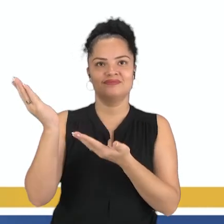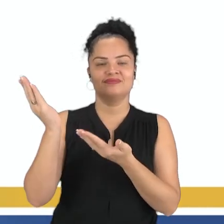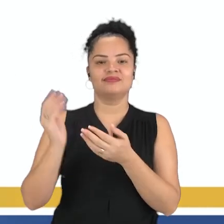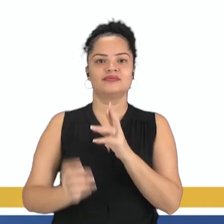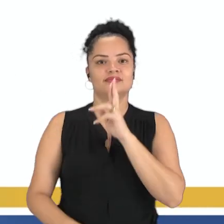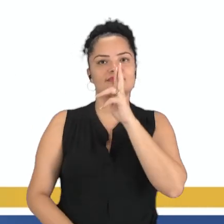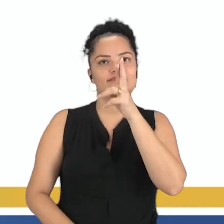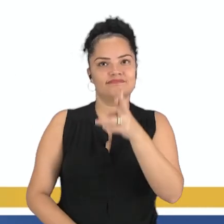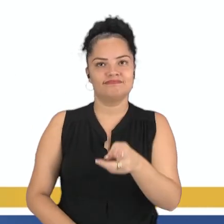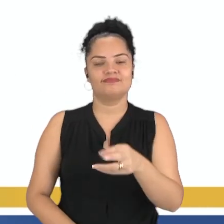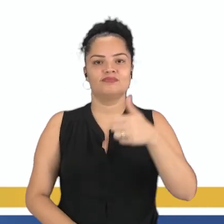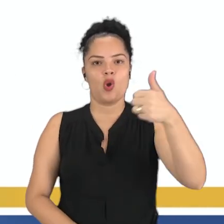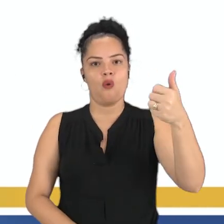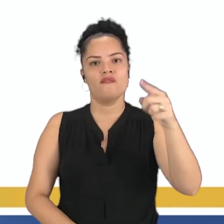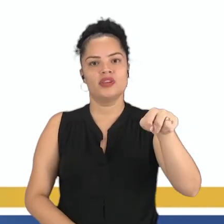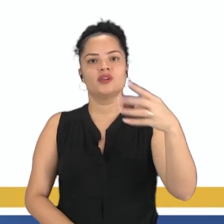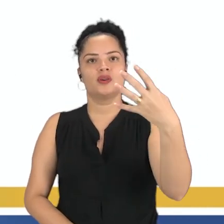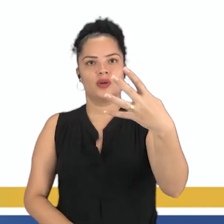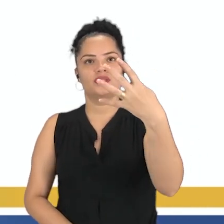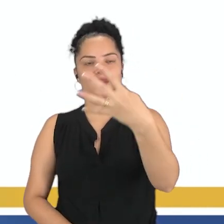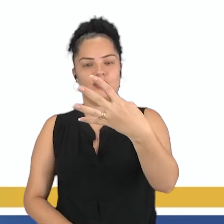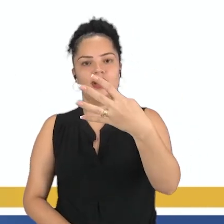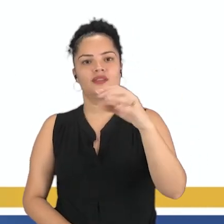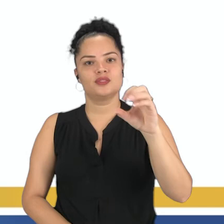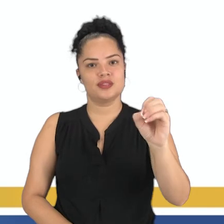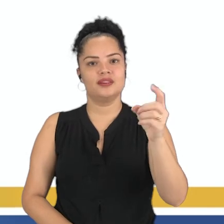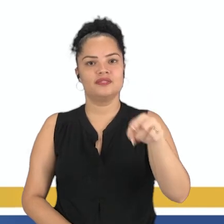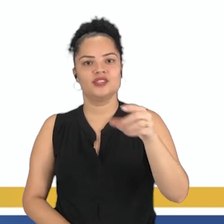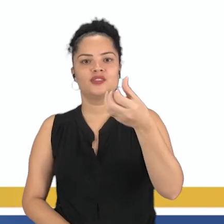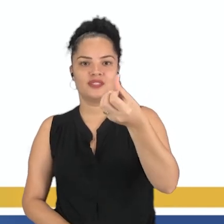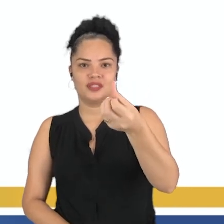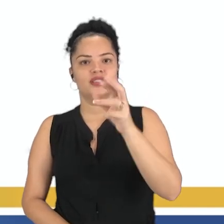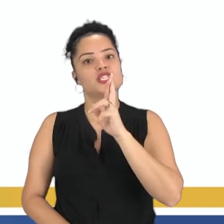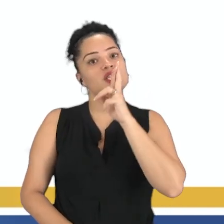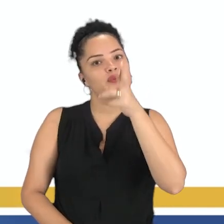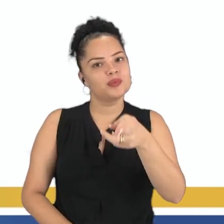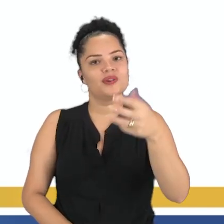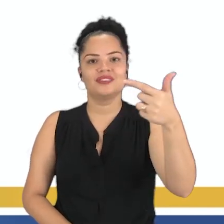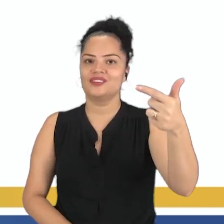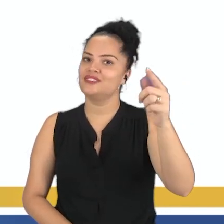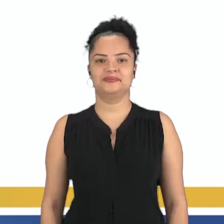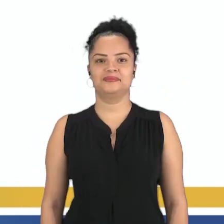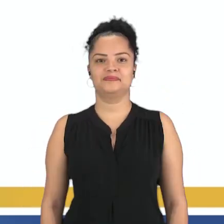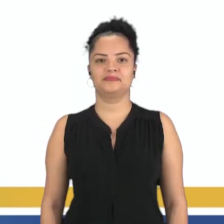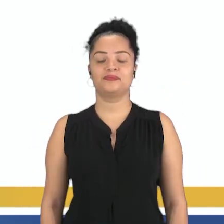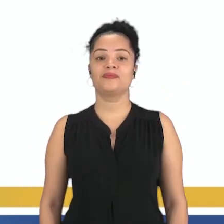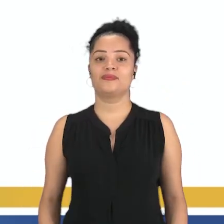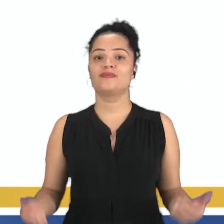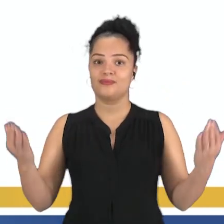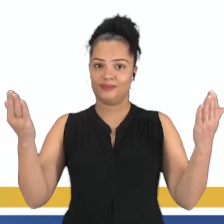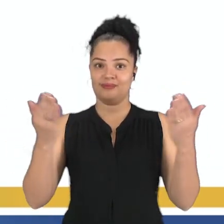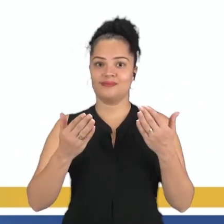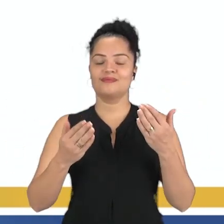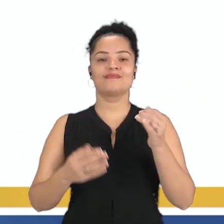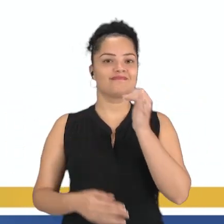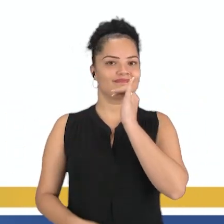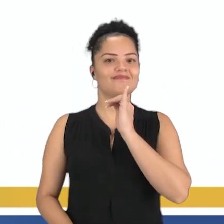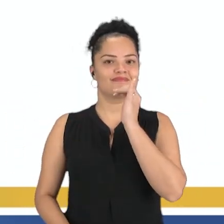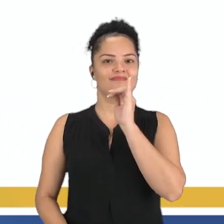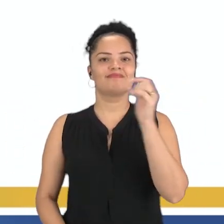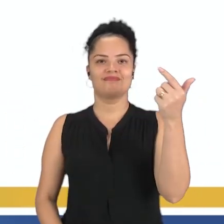resultado da divisão de 1,44 por 0,6 dá 2,4. Então, vamos aqui fazer mais um